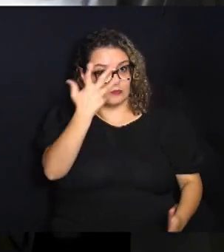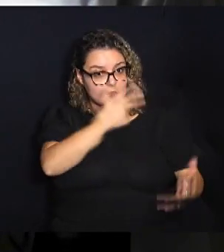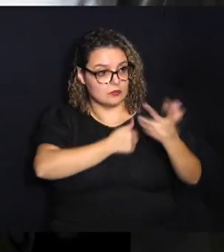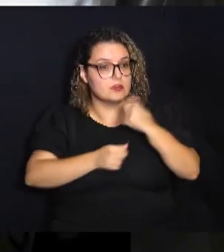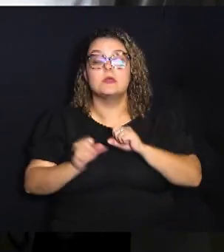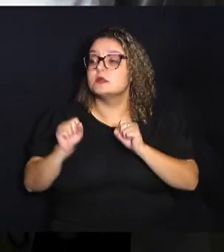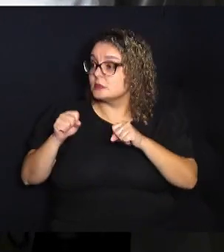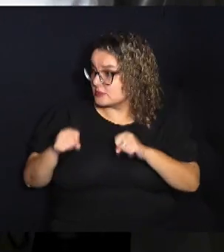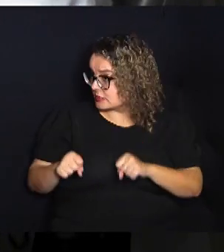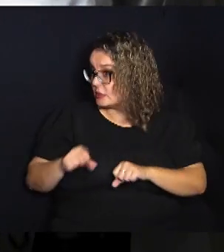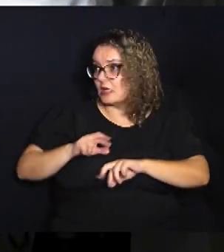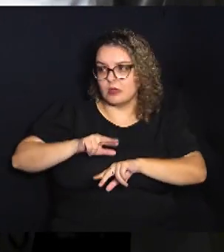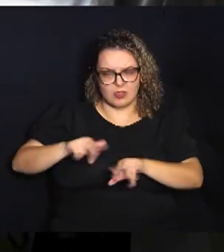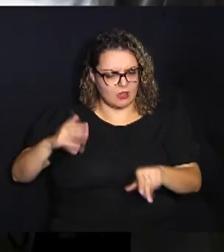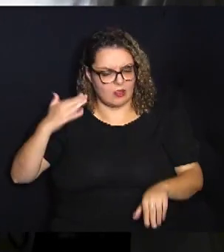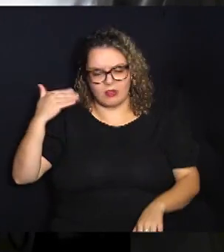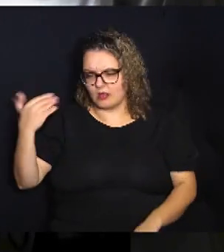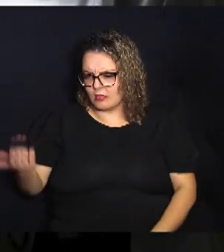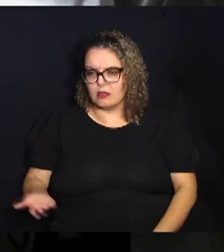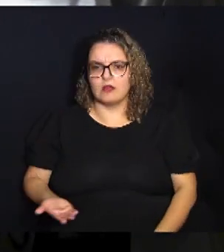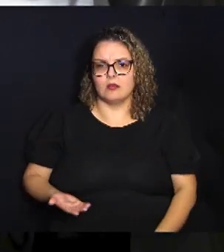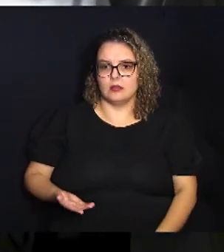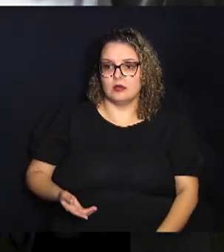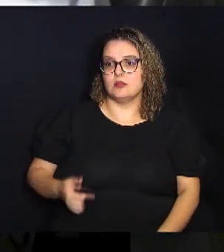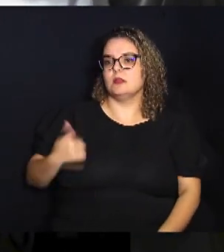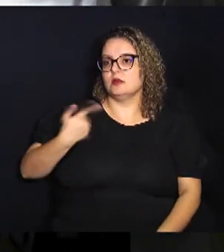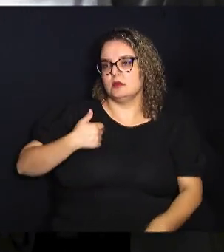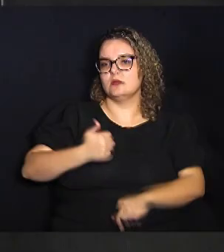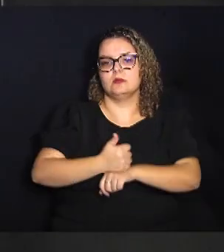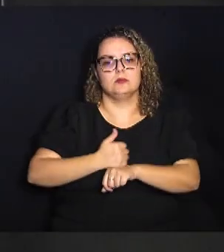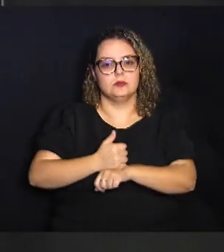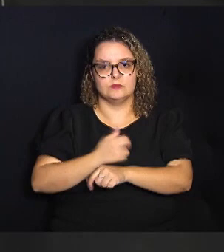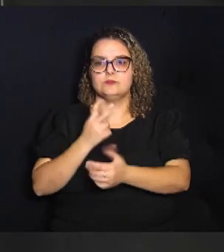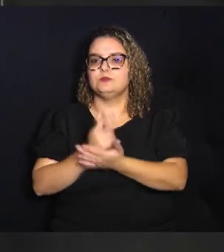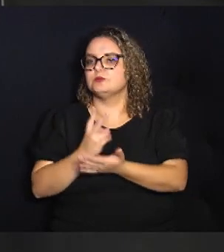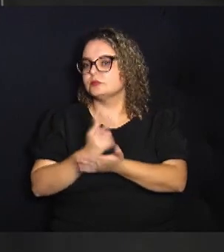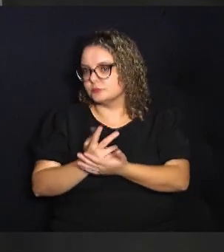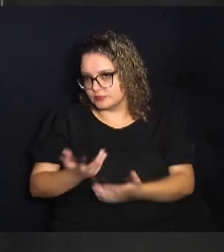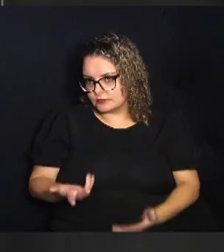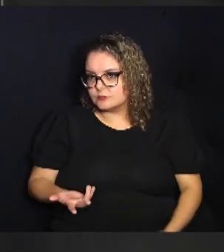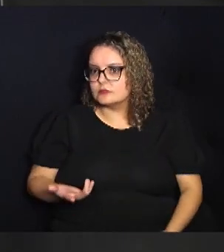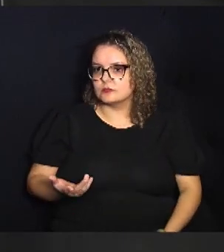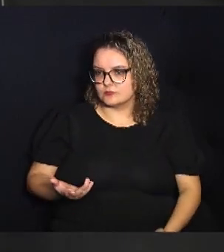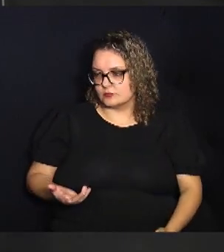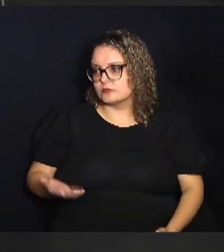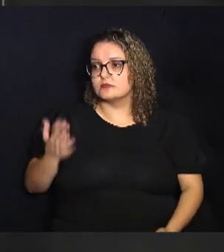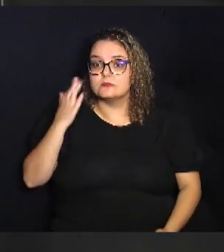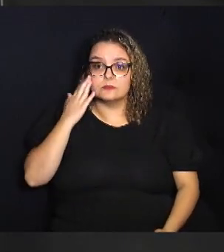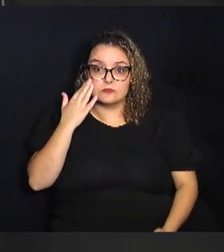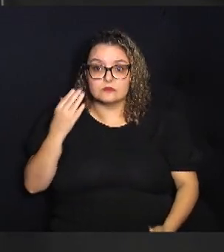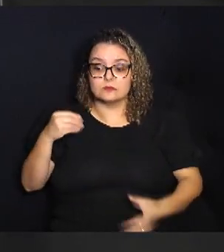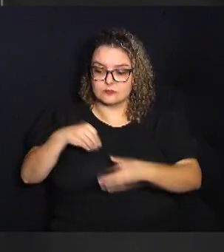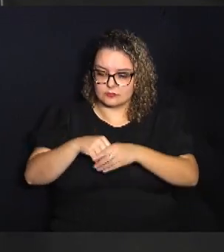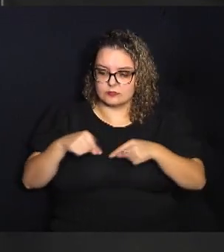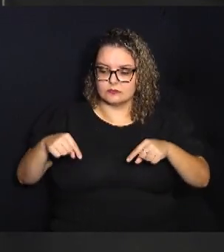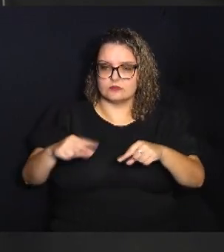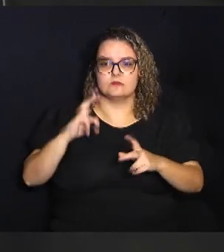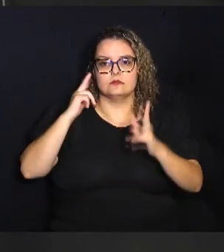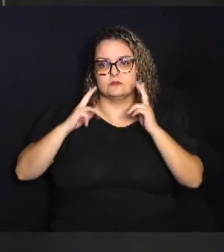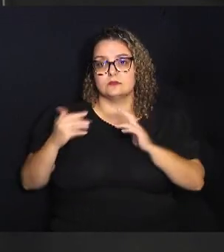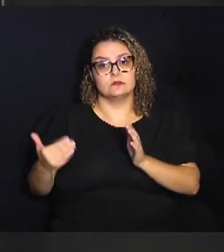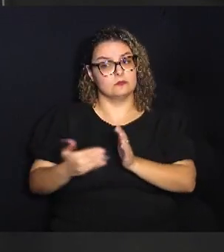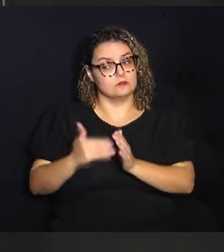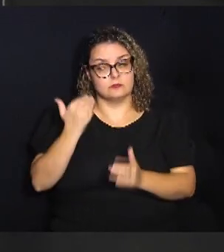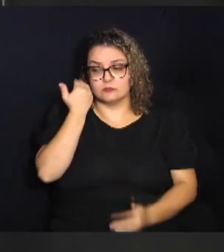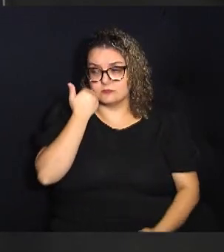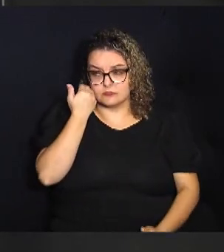demais. Isso, e a nossa profissão tem que estar constantemente ali, tendo as tendências no seu salão. Mesmo as